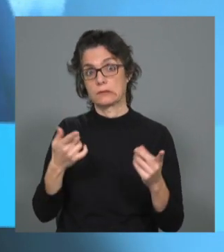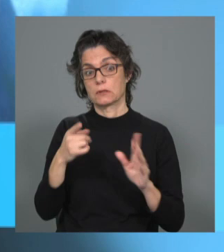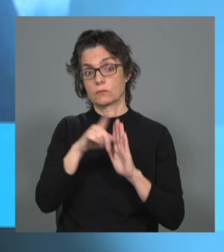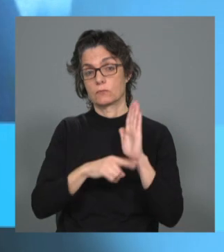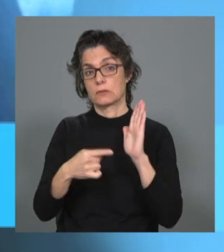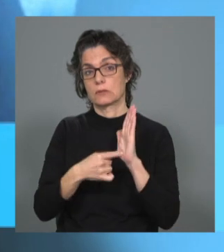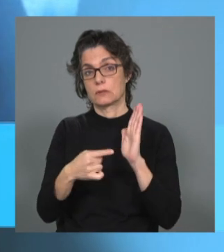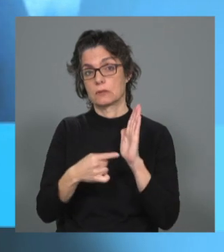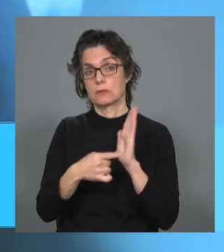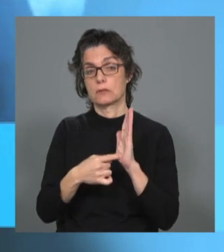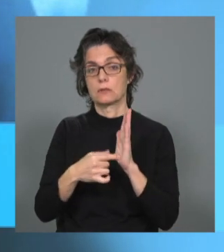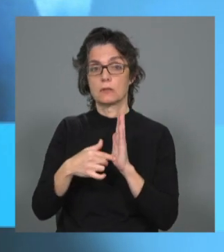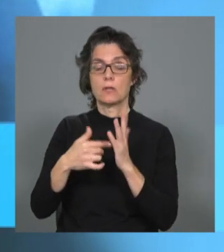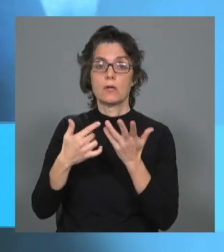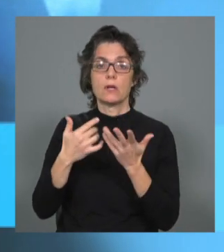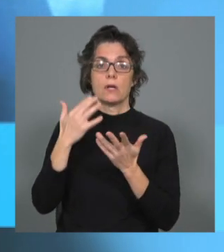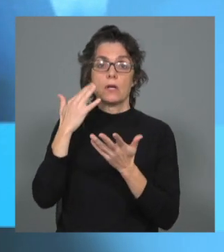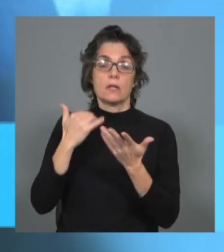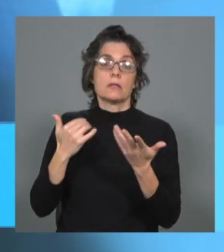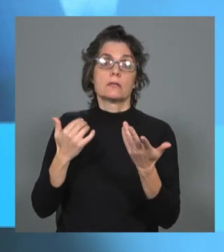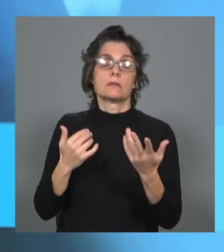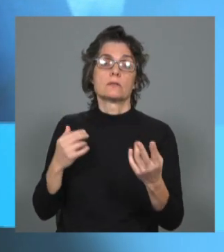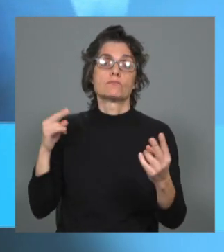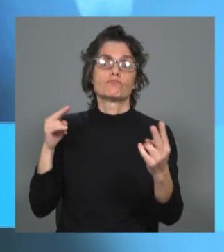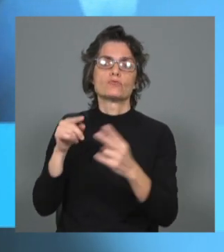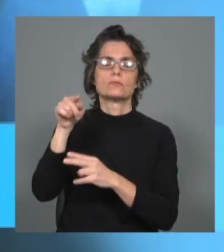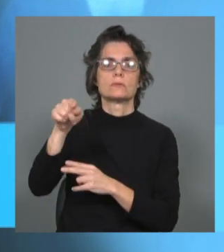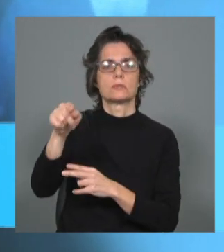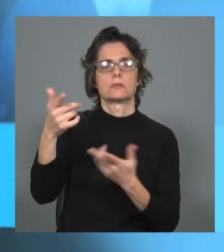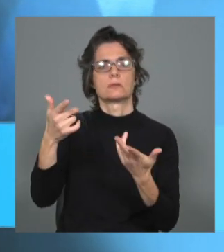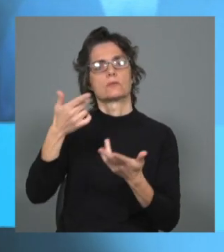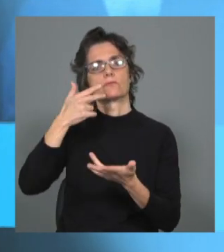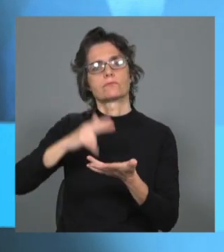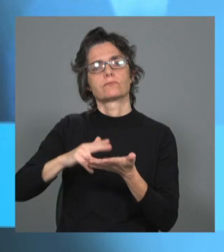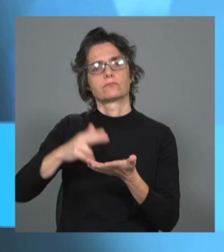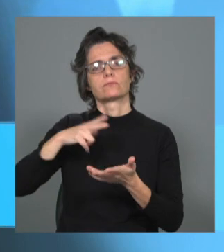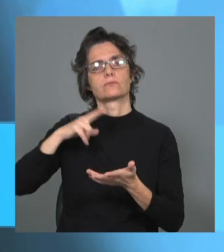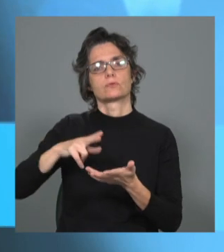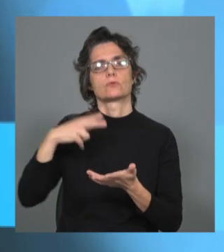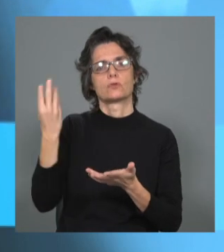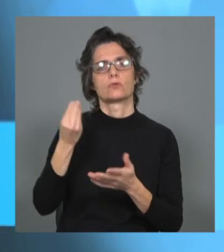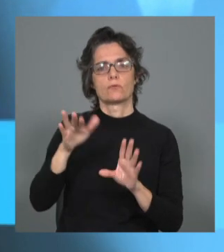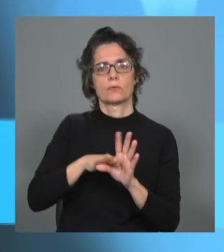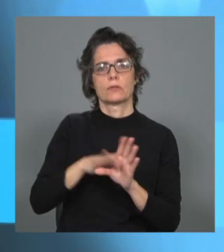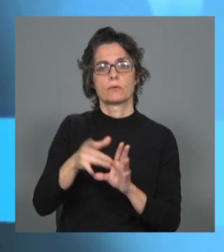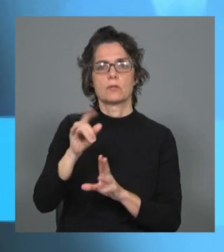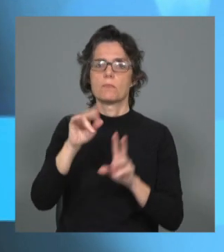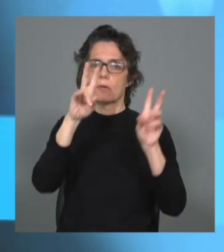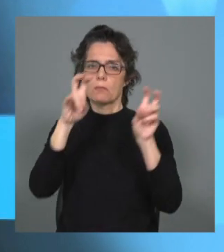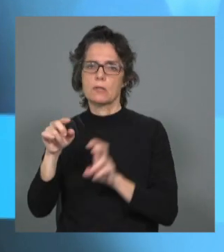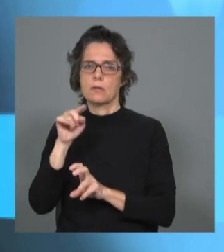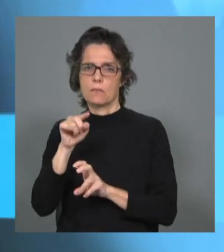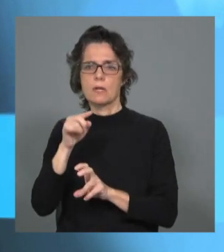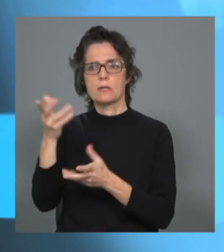vão ao encontro da realidade de vida concreta dos portugueses e a participação dos jovens, são temas que queremos olhar hoje com